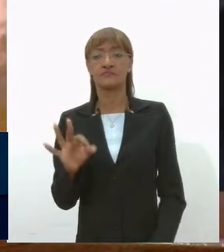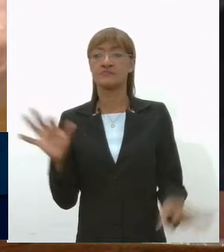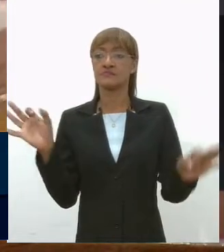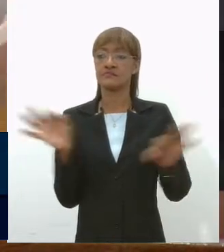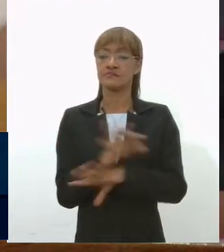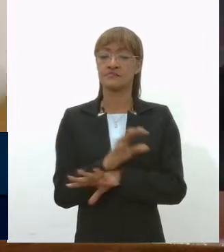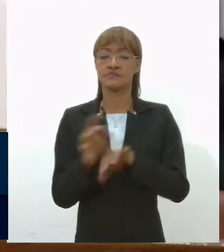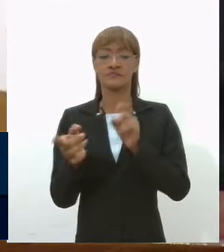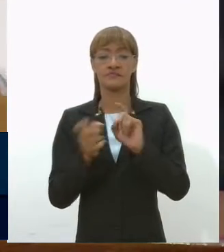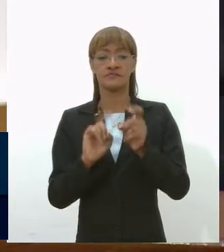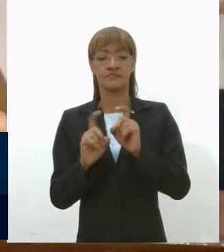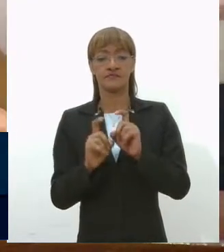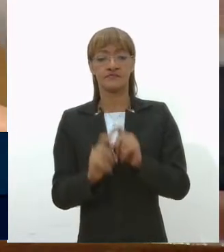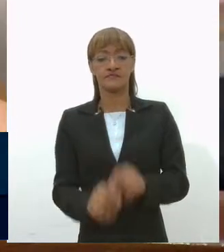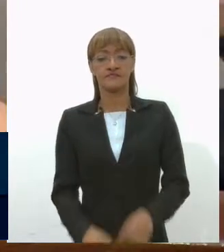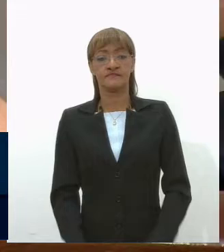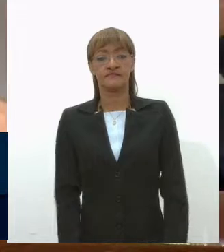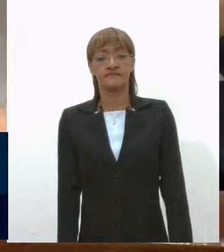a sessão.